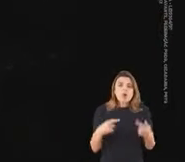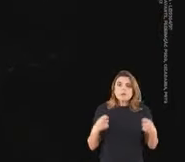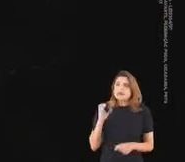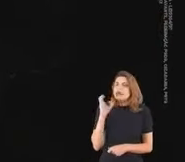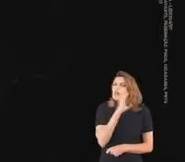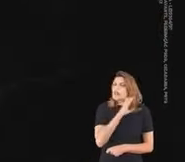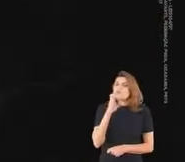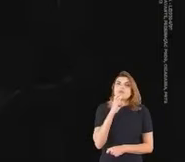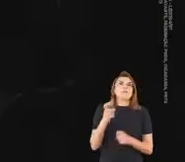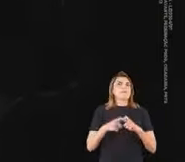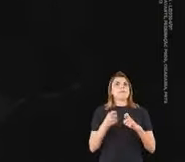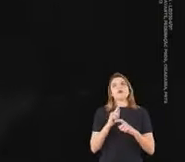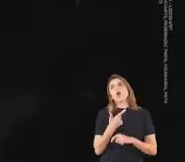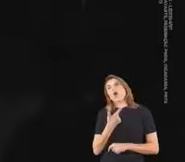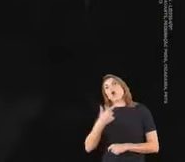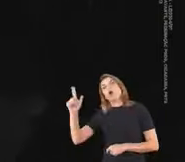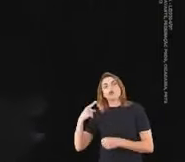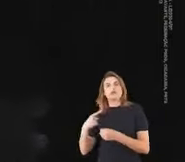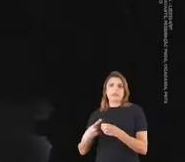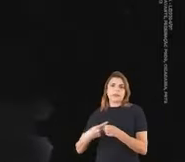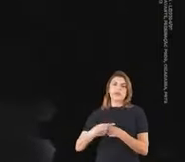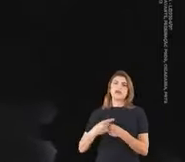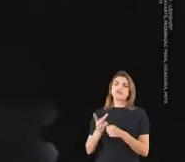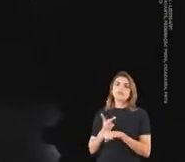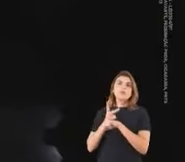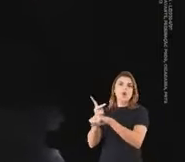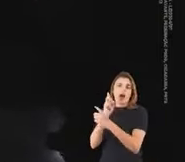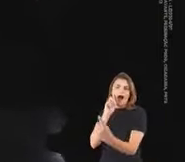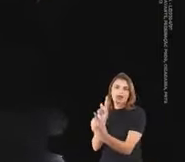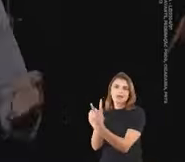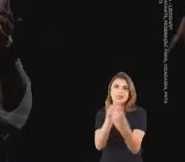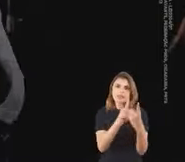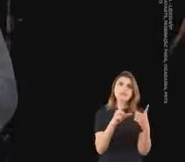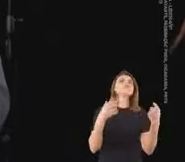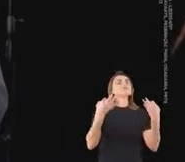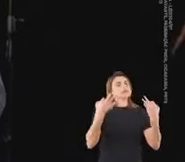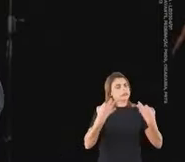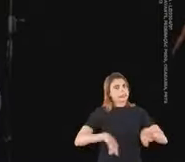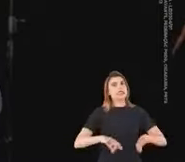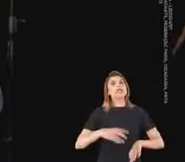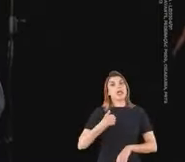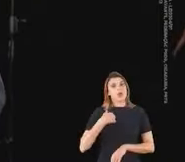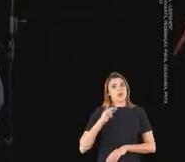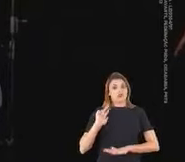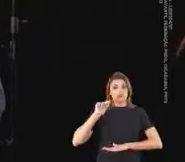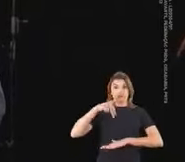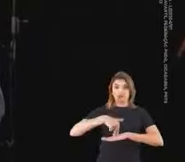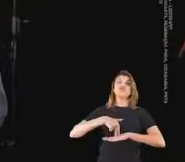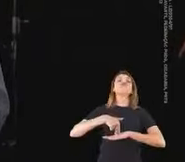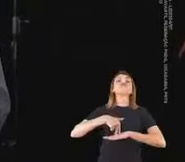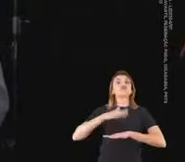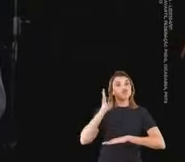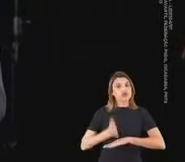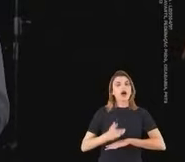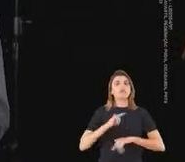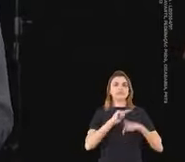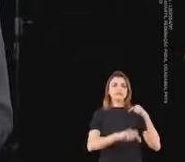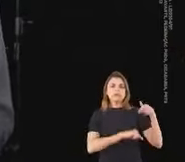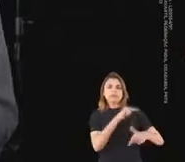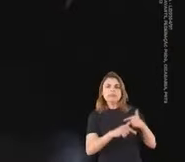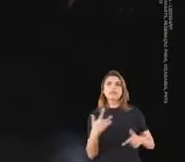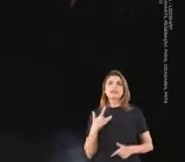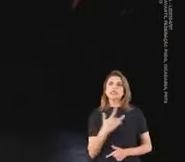quem precisa de uma emergência médica tem que ir para outra cidade buscar atendimento. Vocês podem ter certeza que no governo Canela eu vou